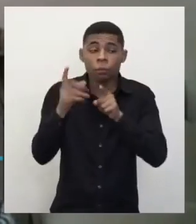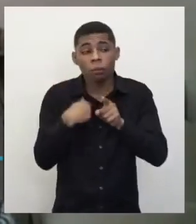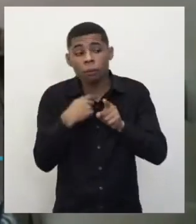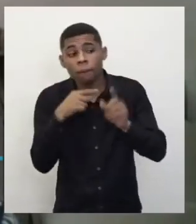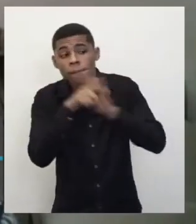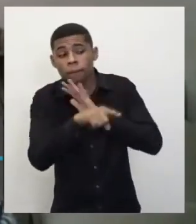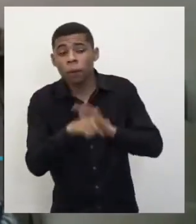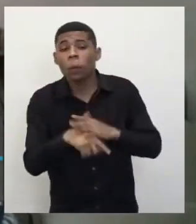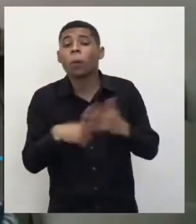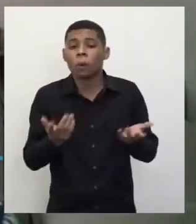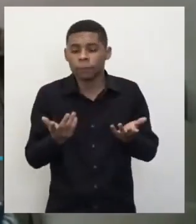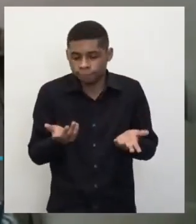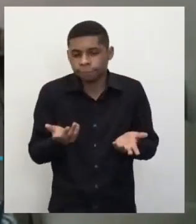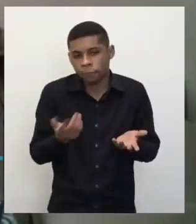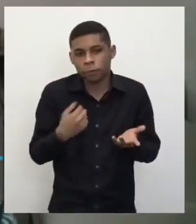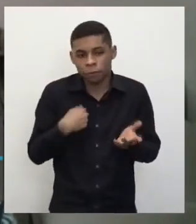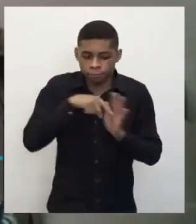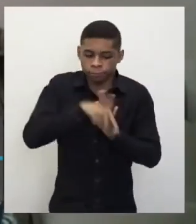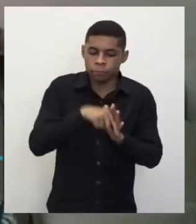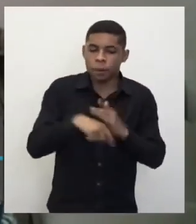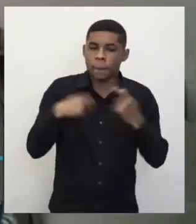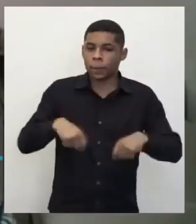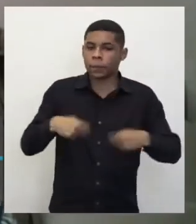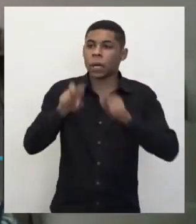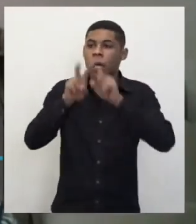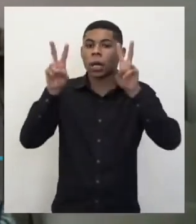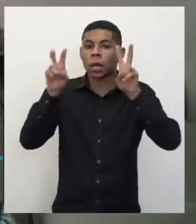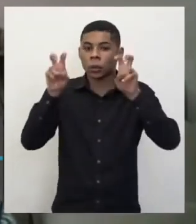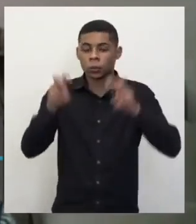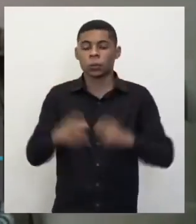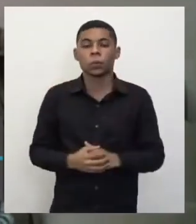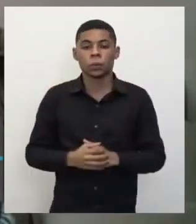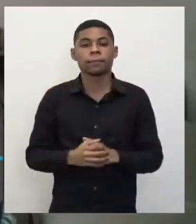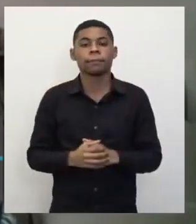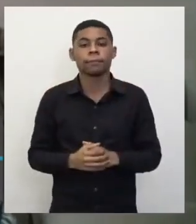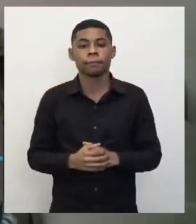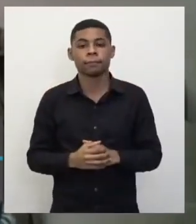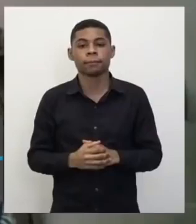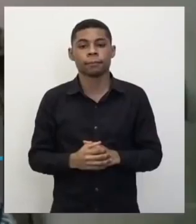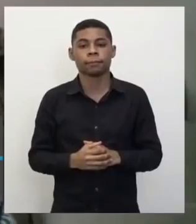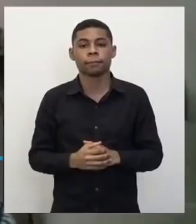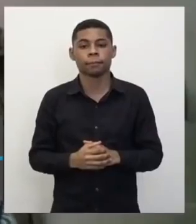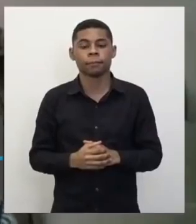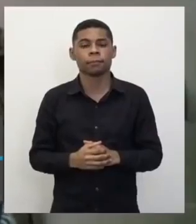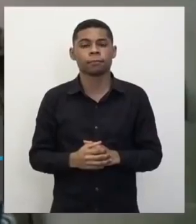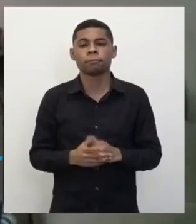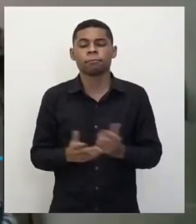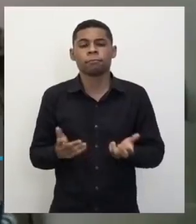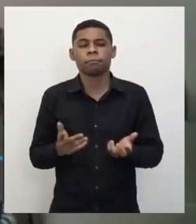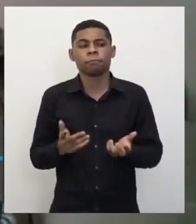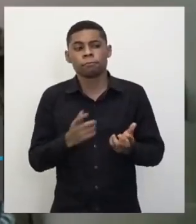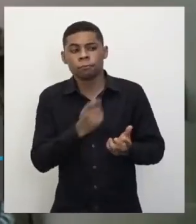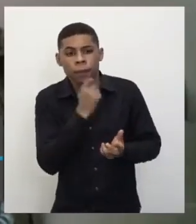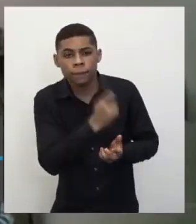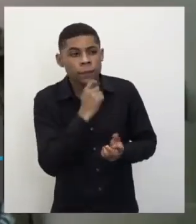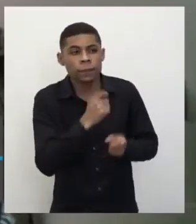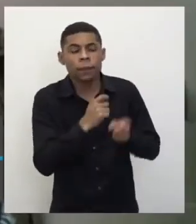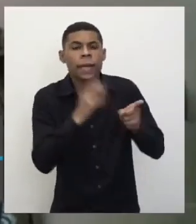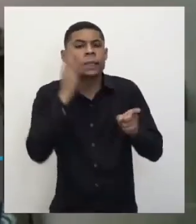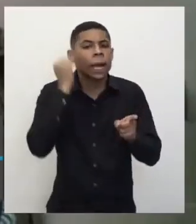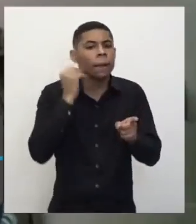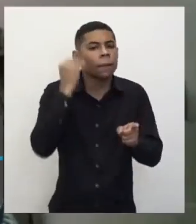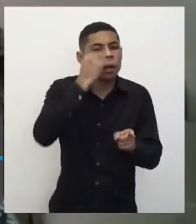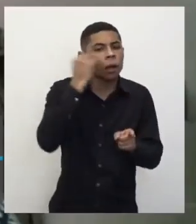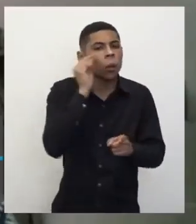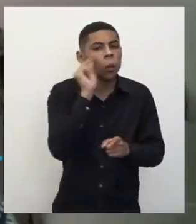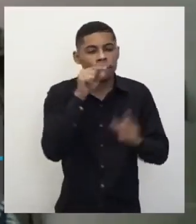o assunto específico que se refere a esse entrevistado, né? Em que esse entrevistado é especialista.